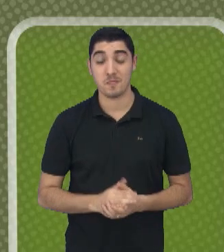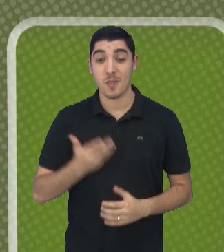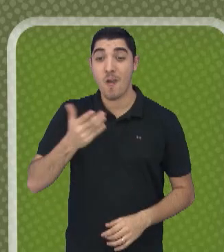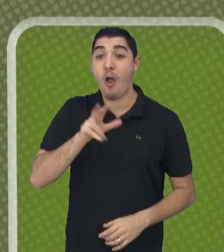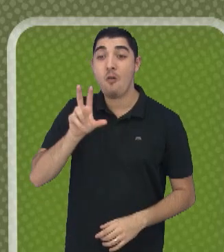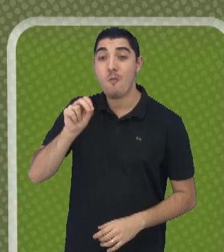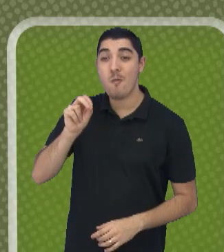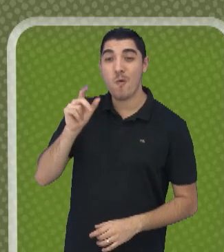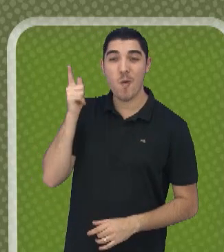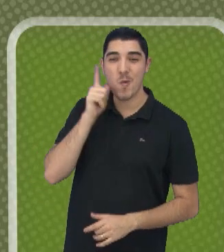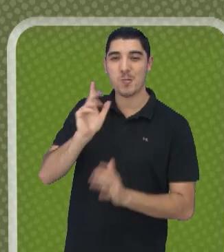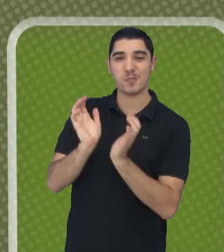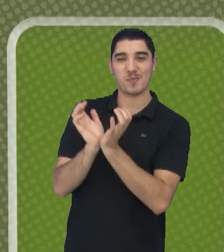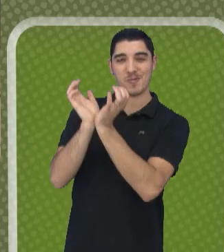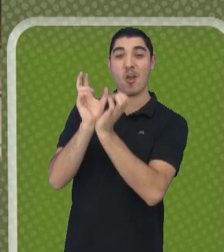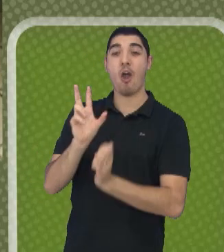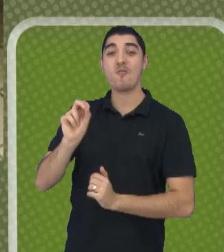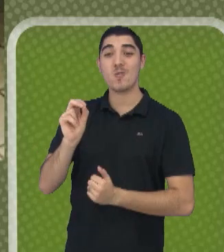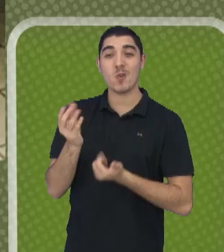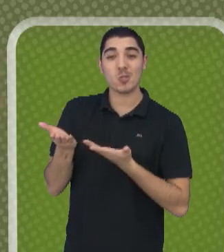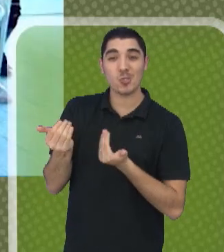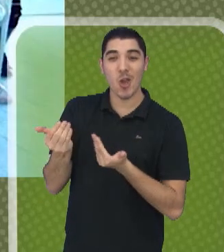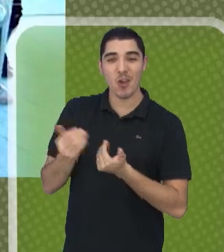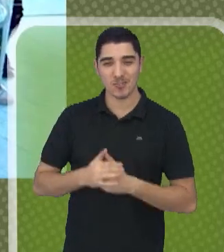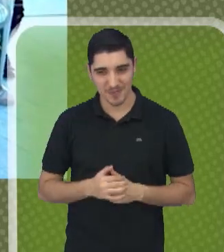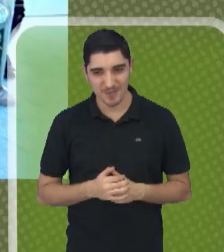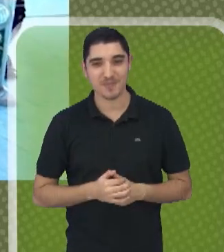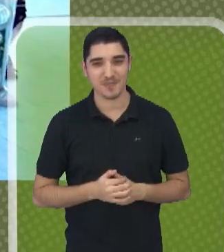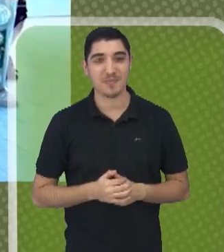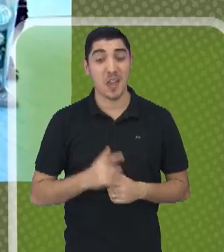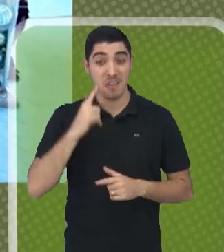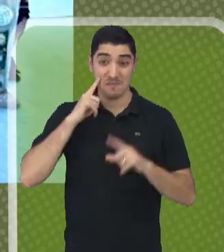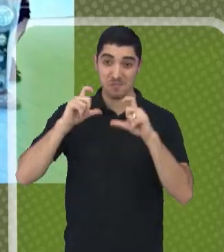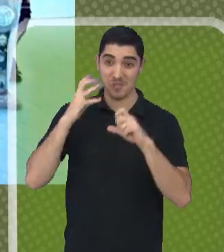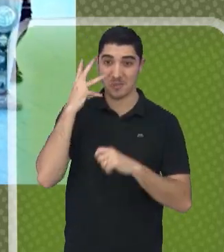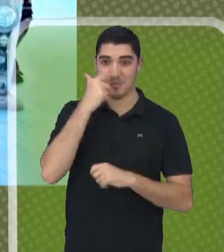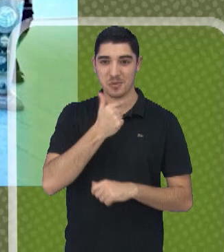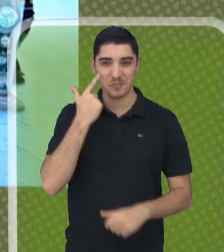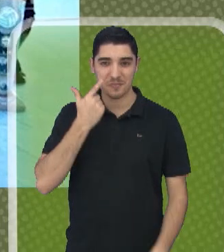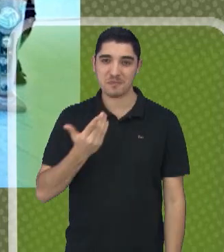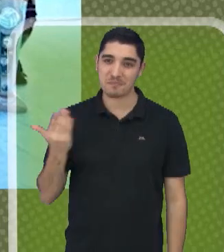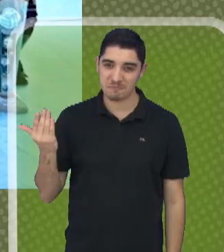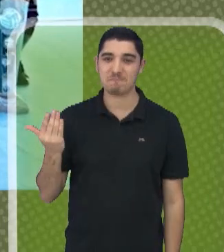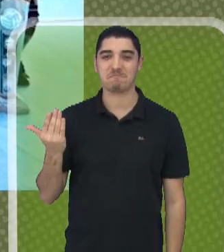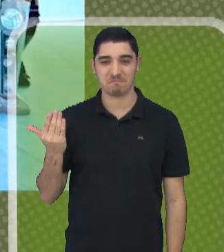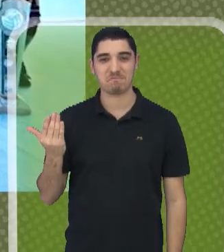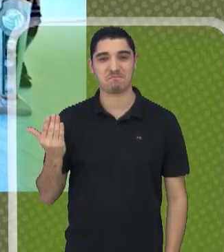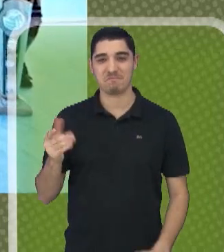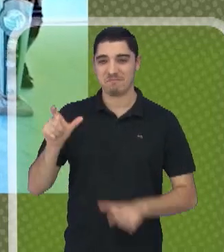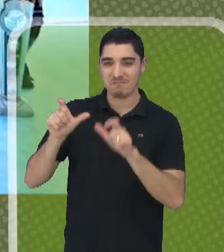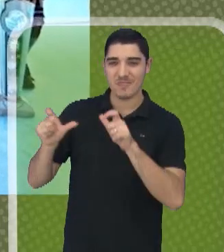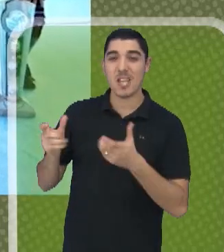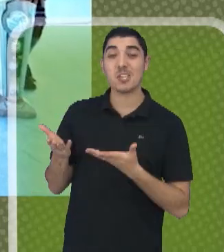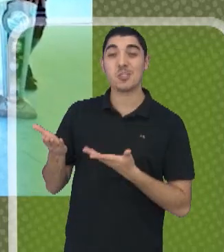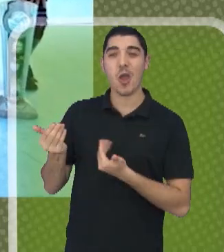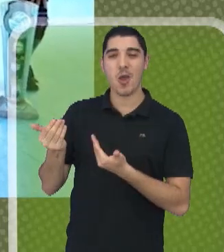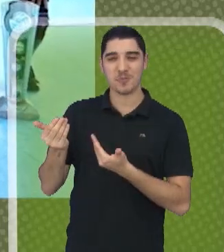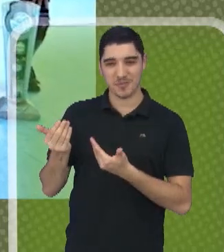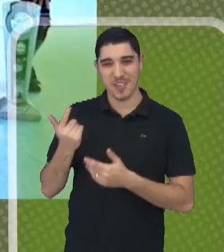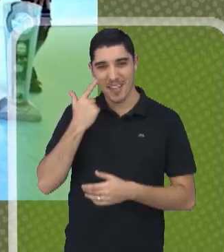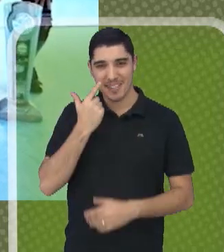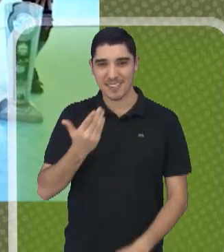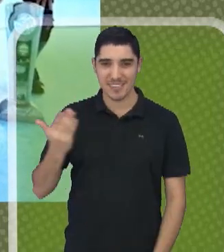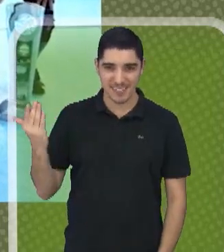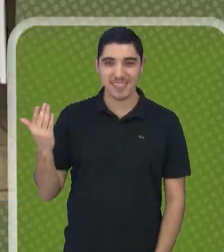vovós garoto, que beleza, estão na flor da idade. A foto legal. Legal, bacana lá, a moçada ali toda reunida, o Zé Geraldo, maiorzão